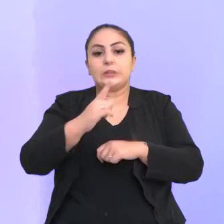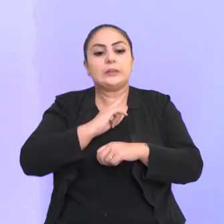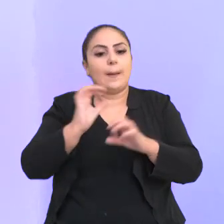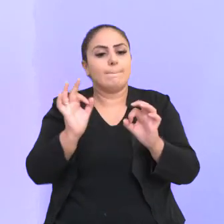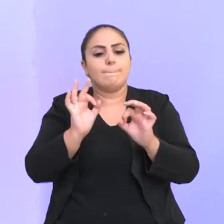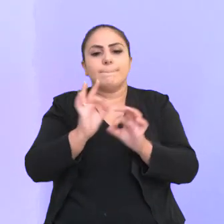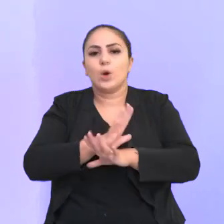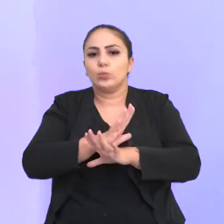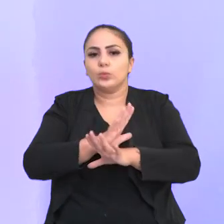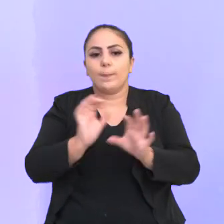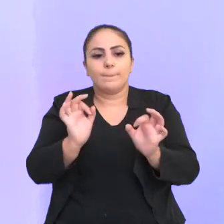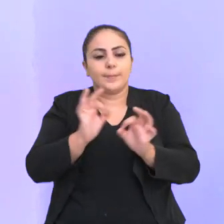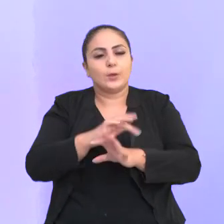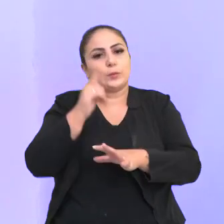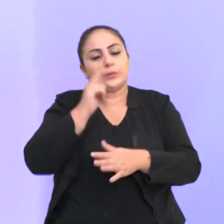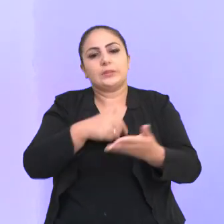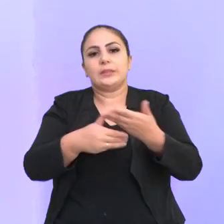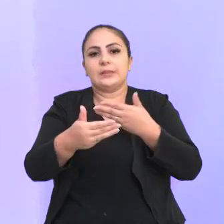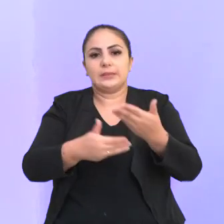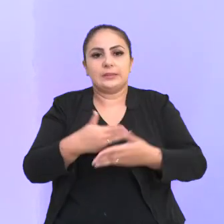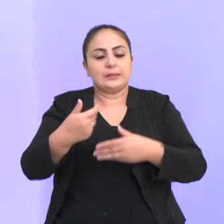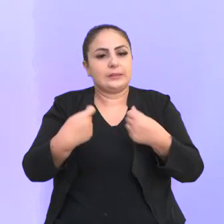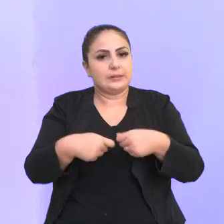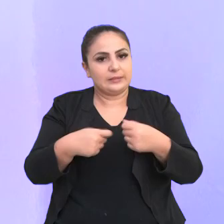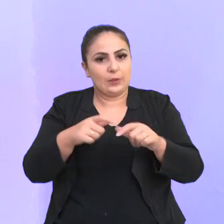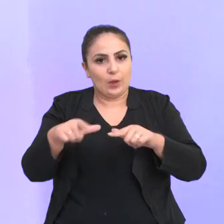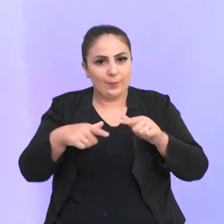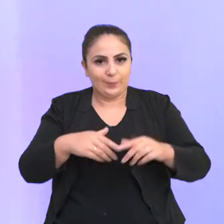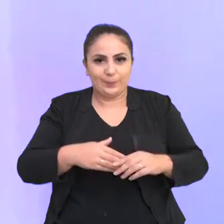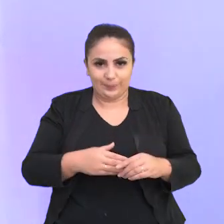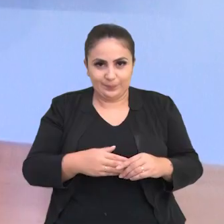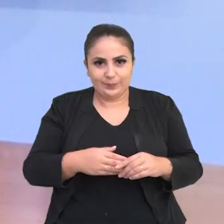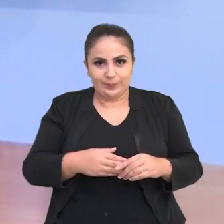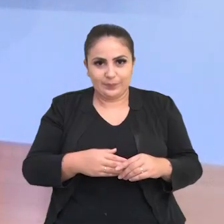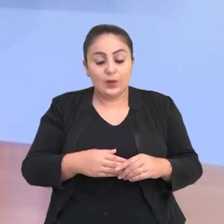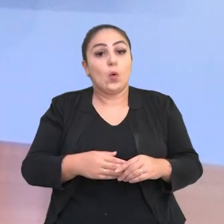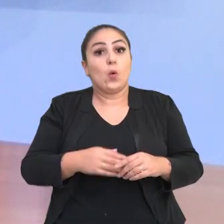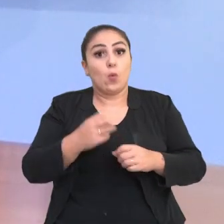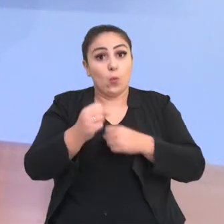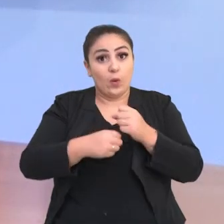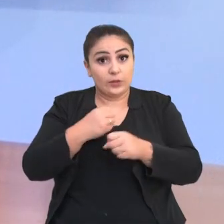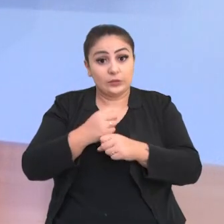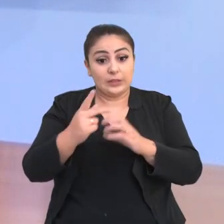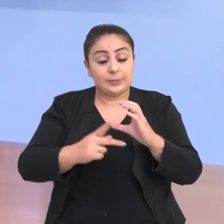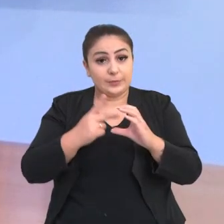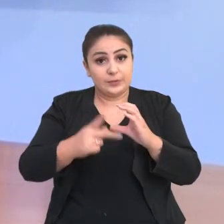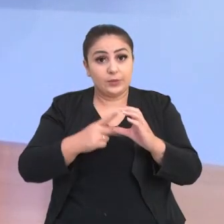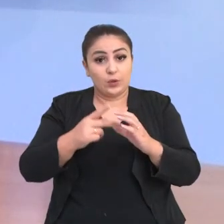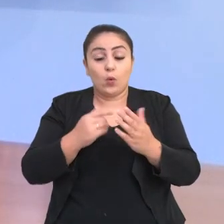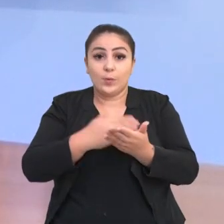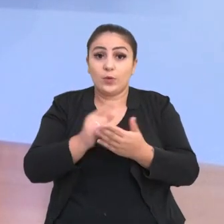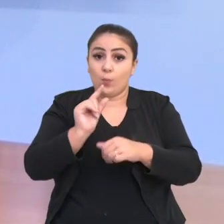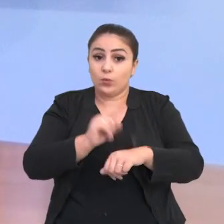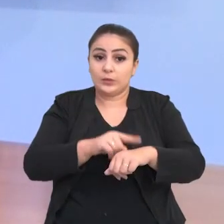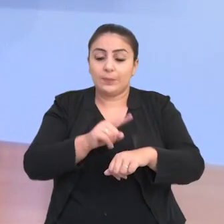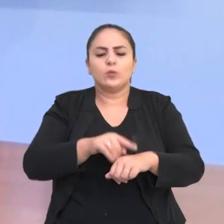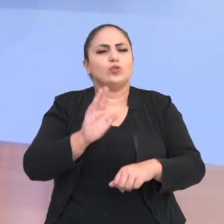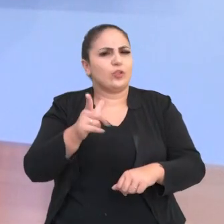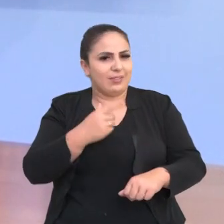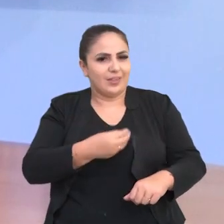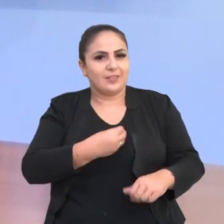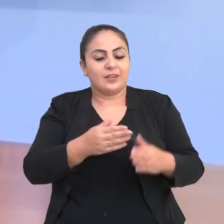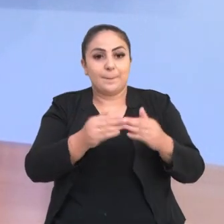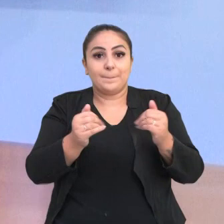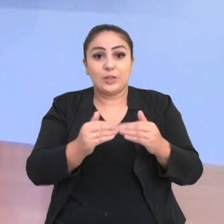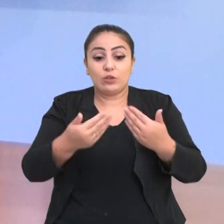Fundo estará apto a atender às necessidades locais. O ano legislativo iniciou há pouco tempo, mas